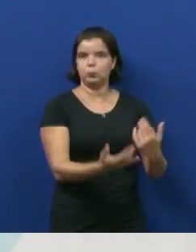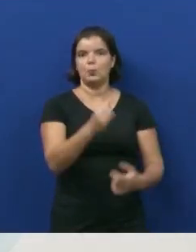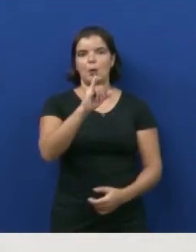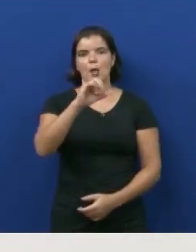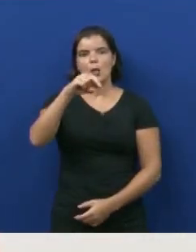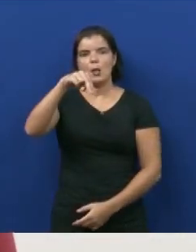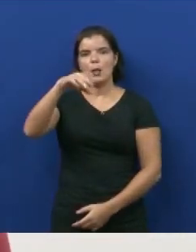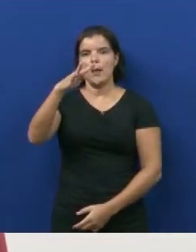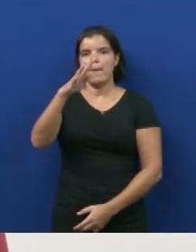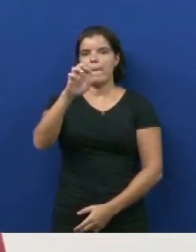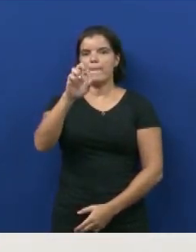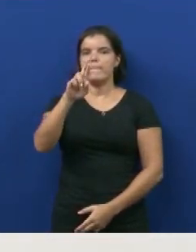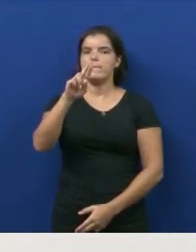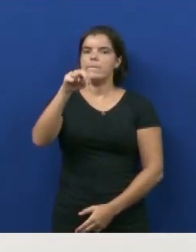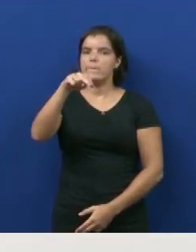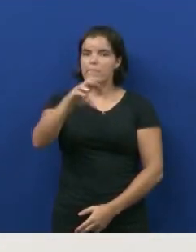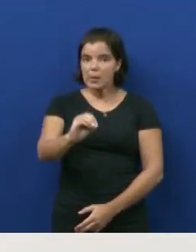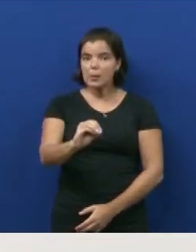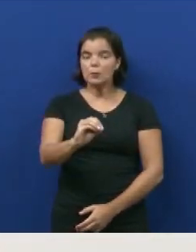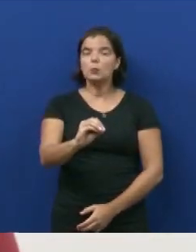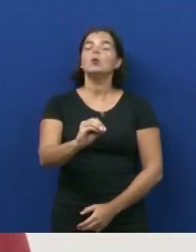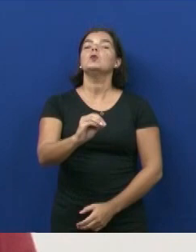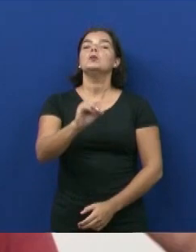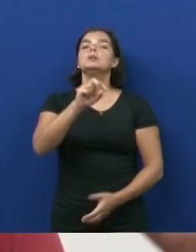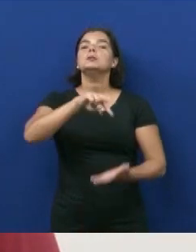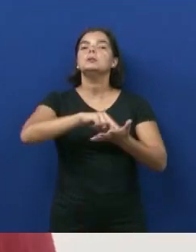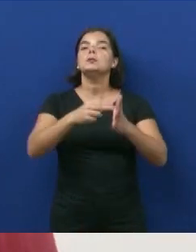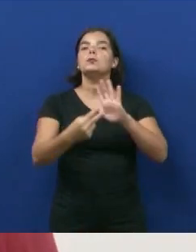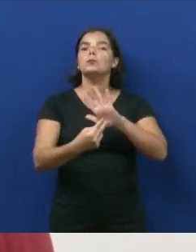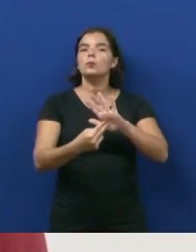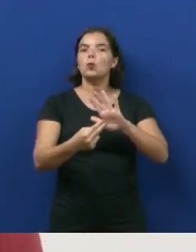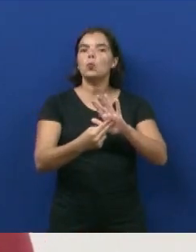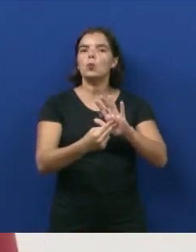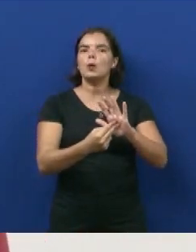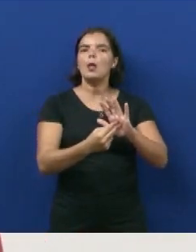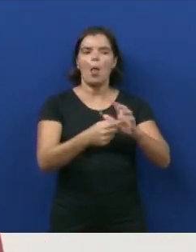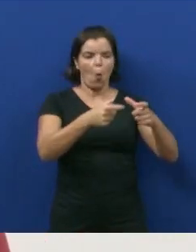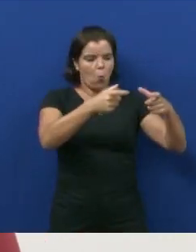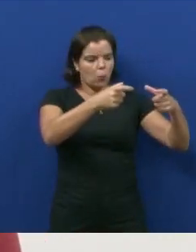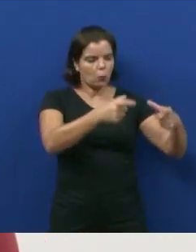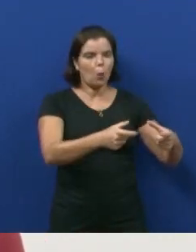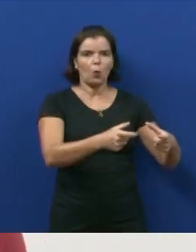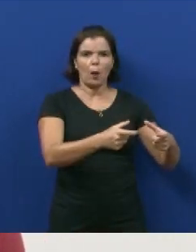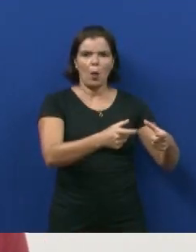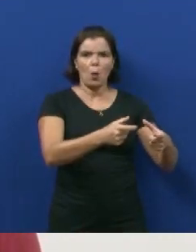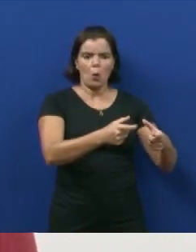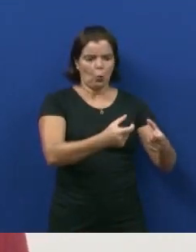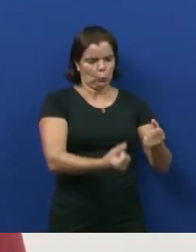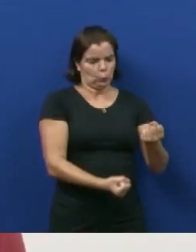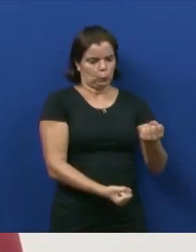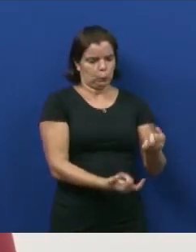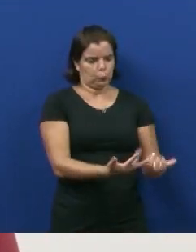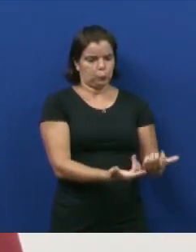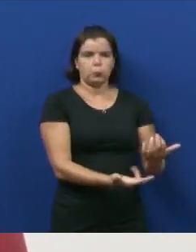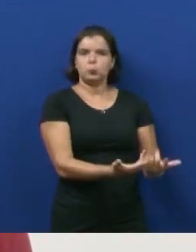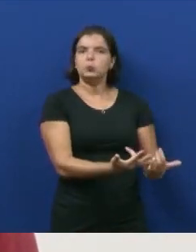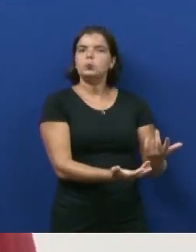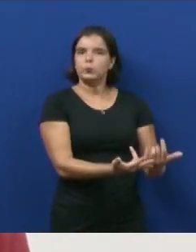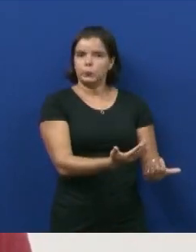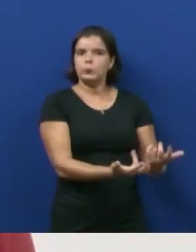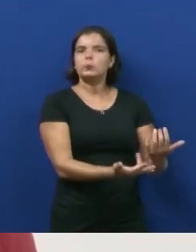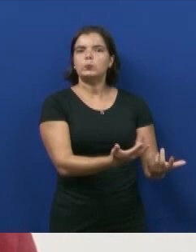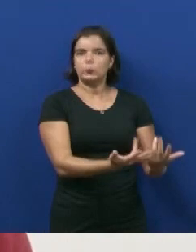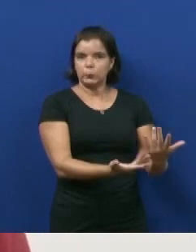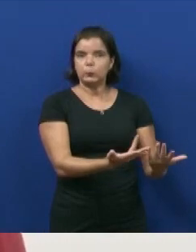por Dante Alighieri na sua obra. O inferno é um fosso com camadas, né, que está